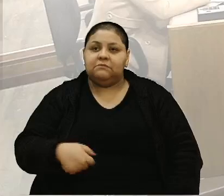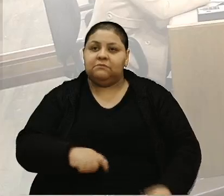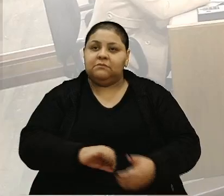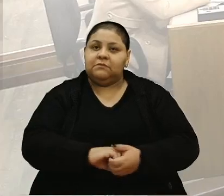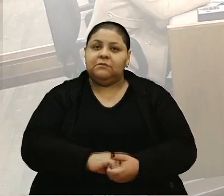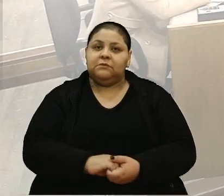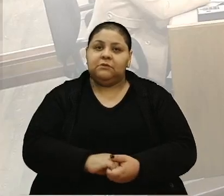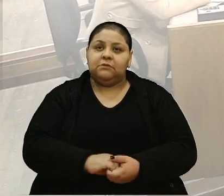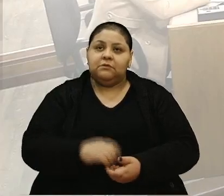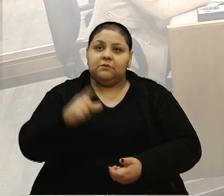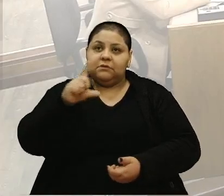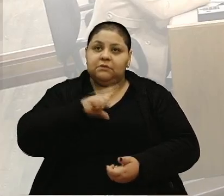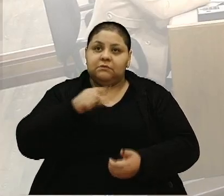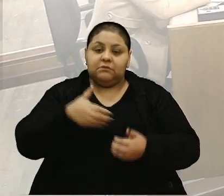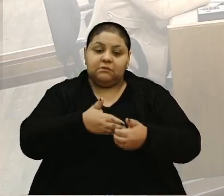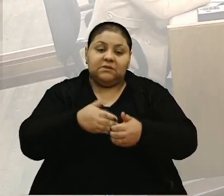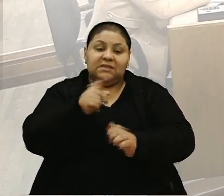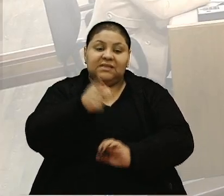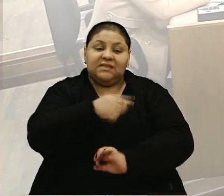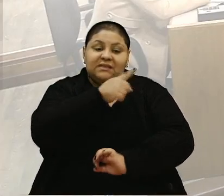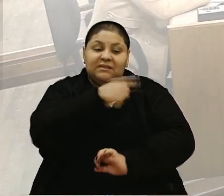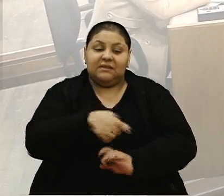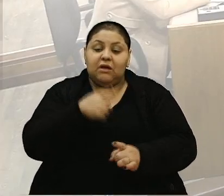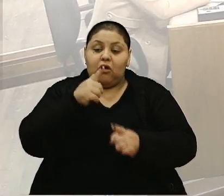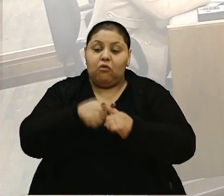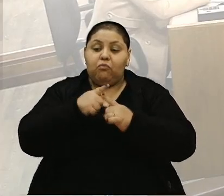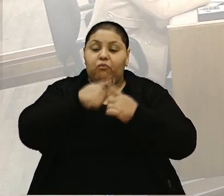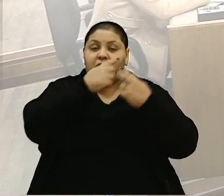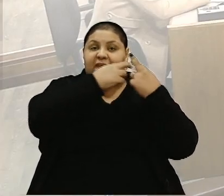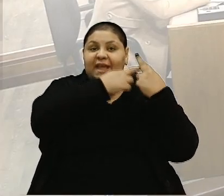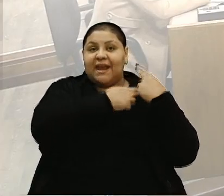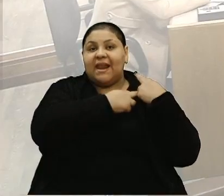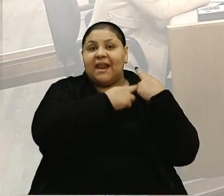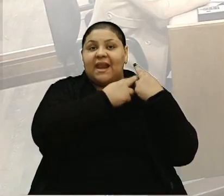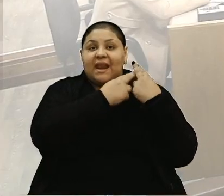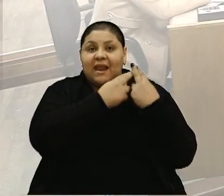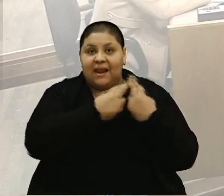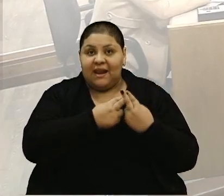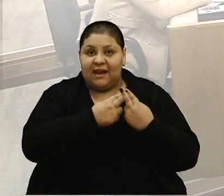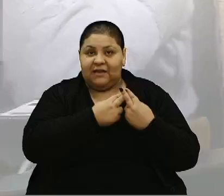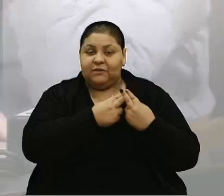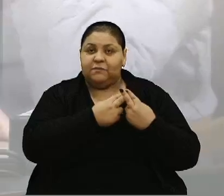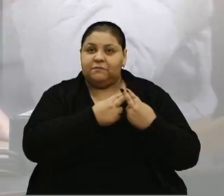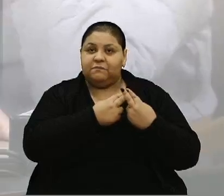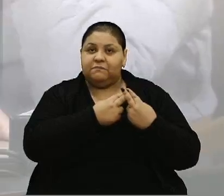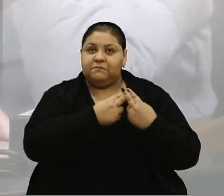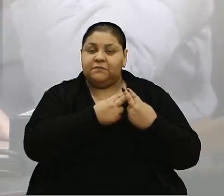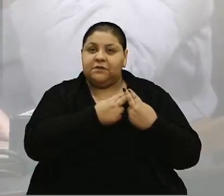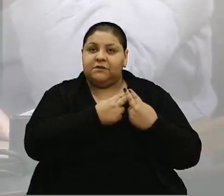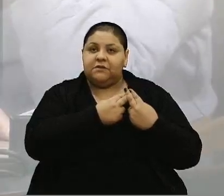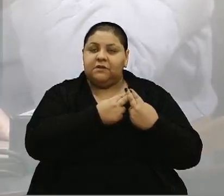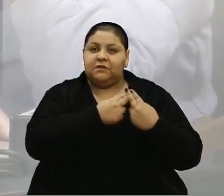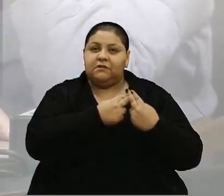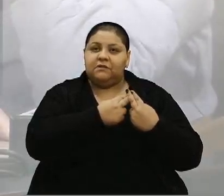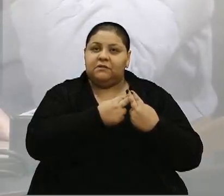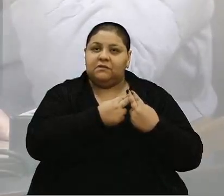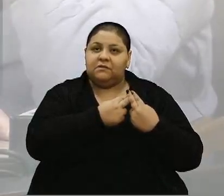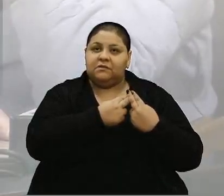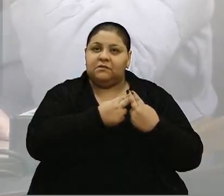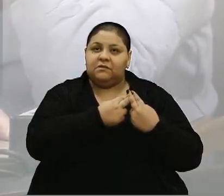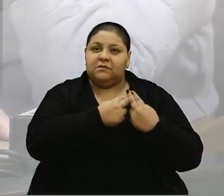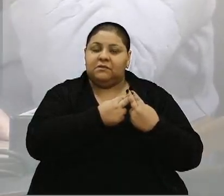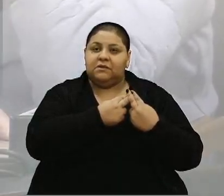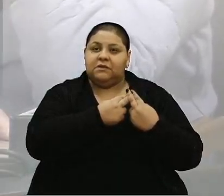de ter que acompanhar o veto por uma responsabilidade Vou declarar voto, presidente. de